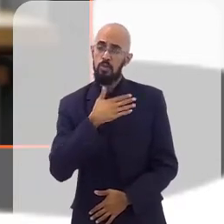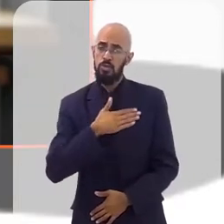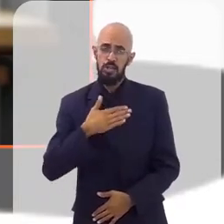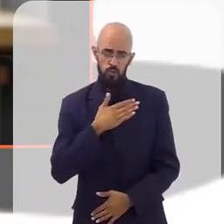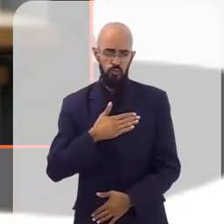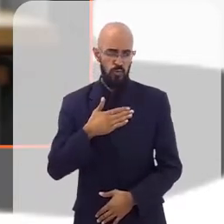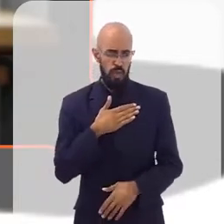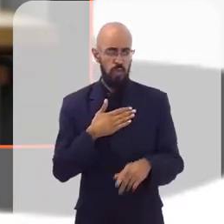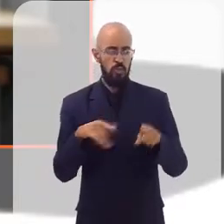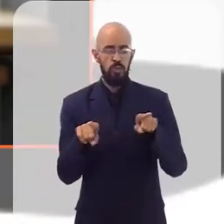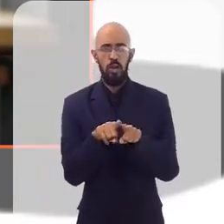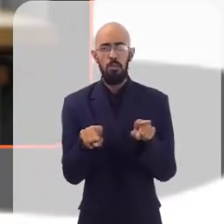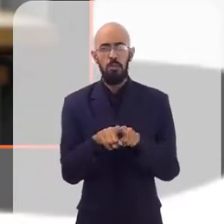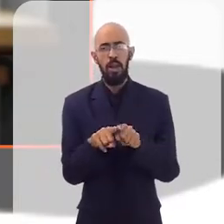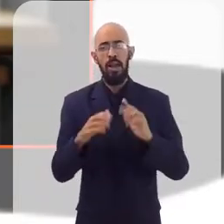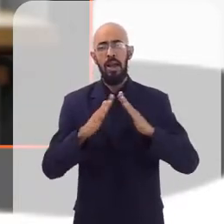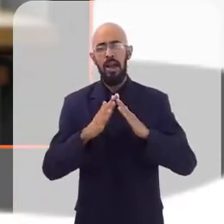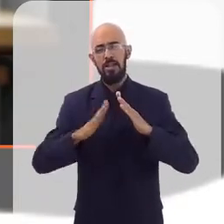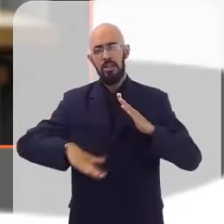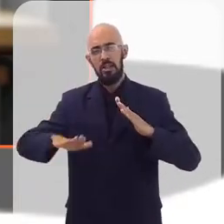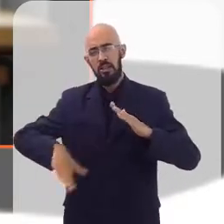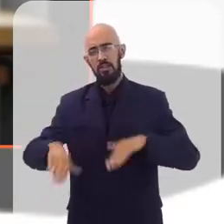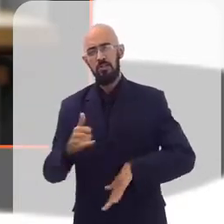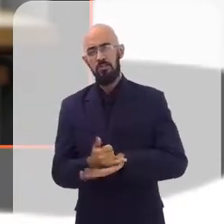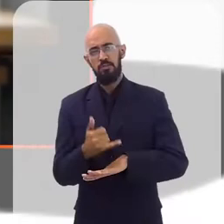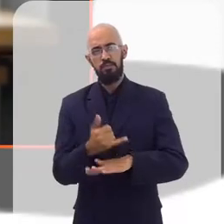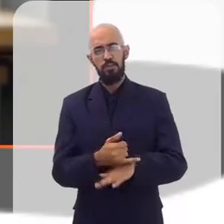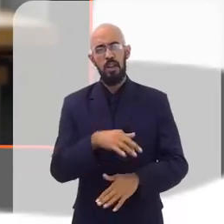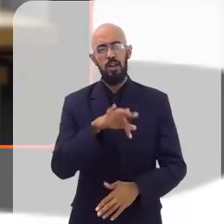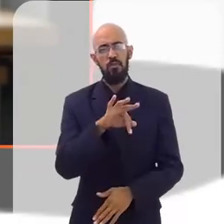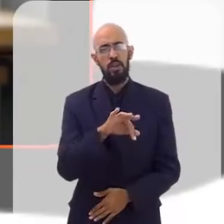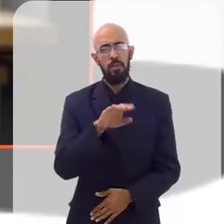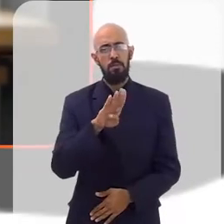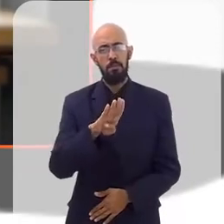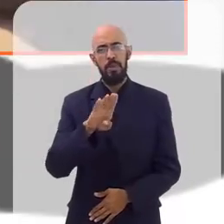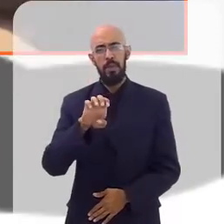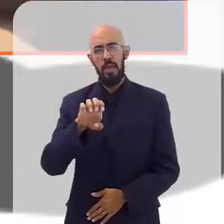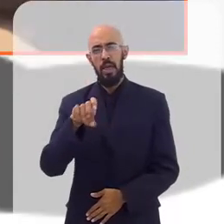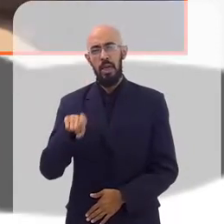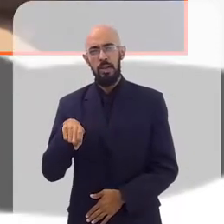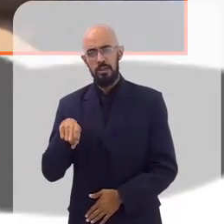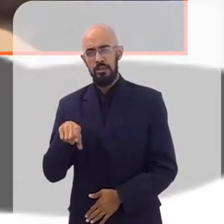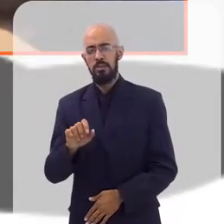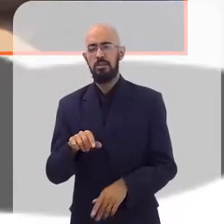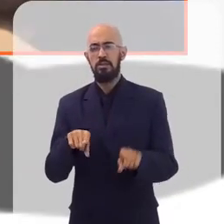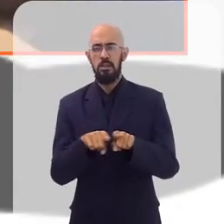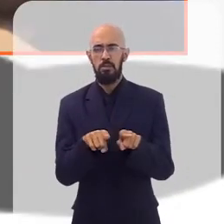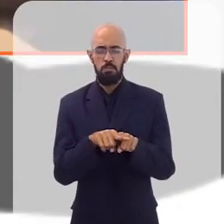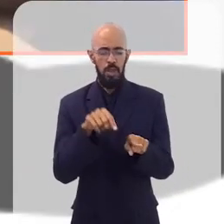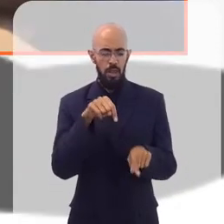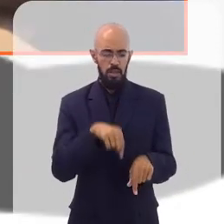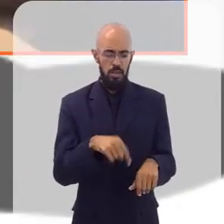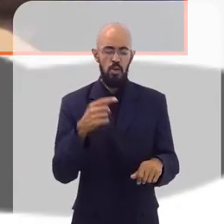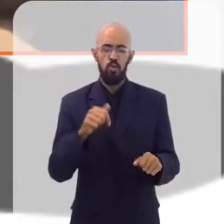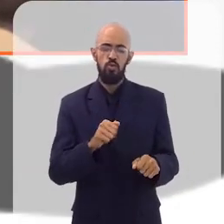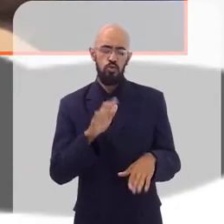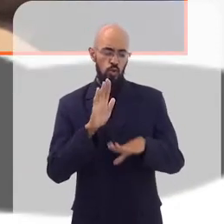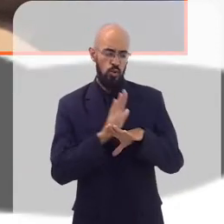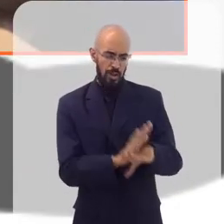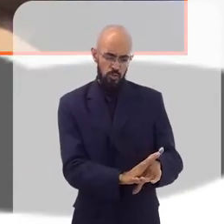com a sua atuação da casa da criança de Volta Redonda da febiex aqui do Rio de Janeiro Então se o tecido assim o